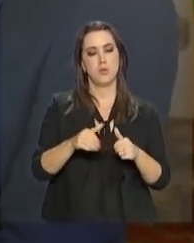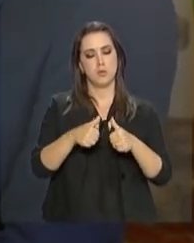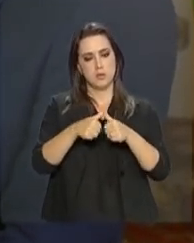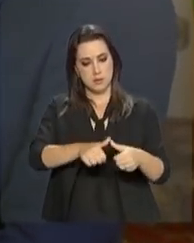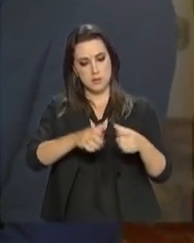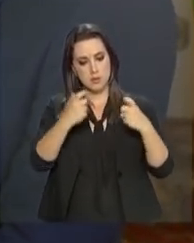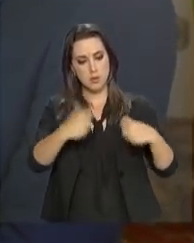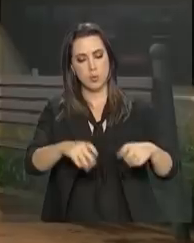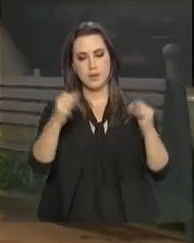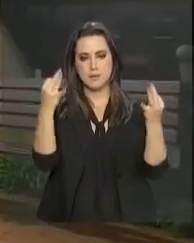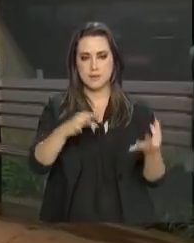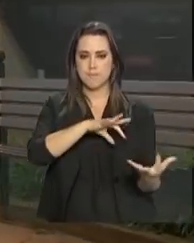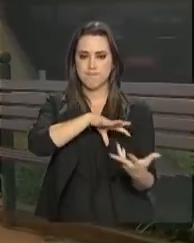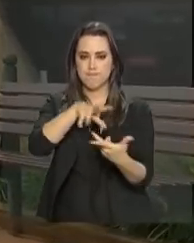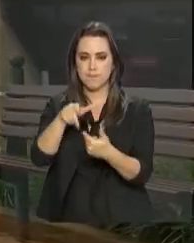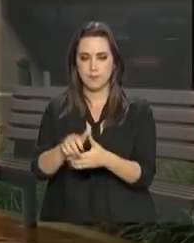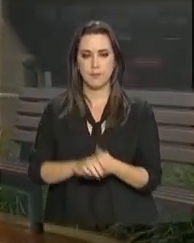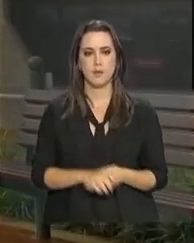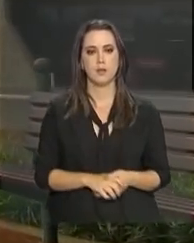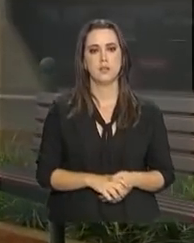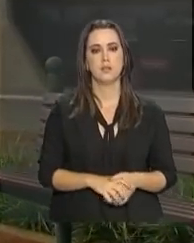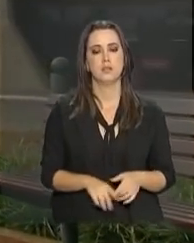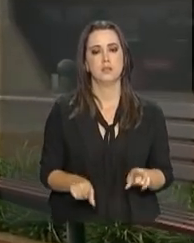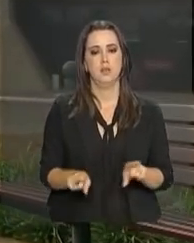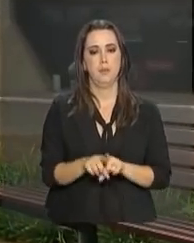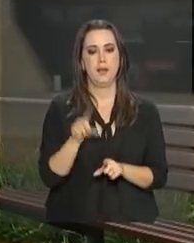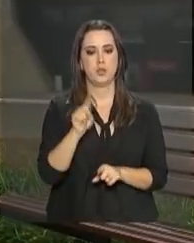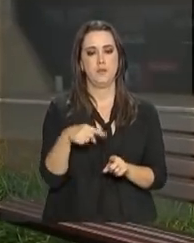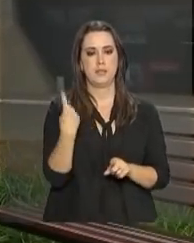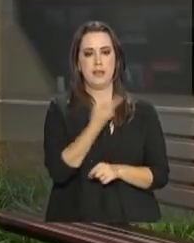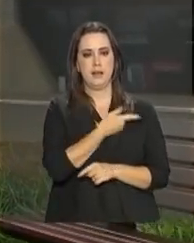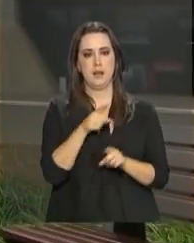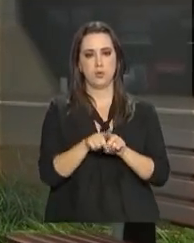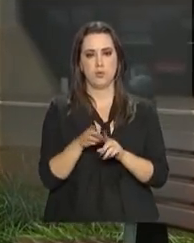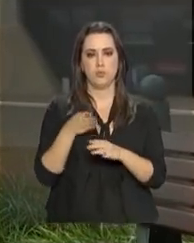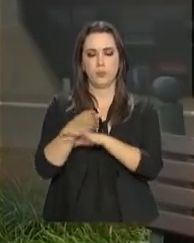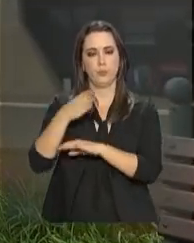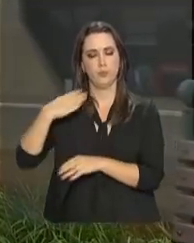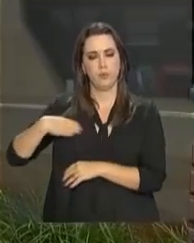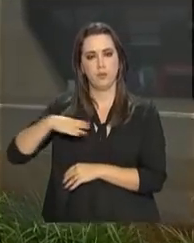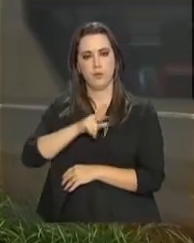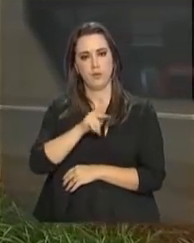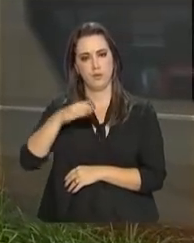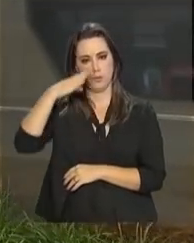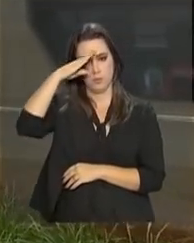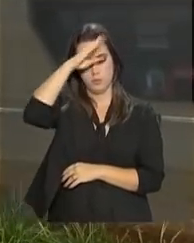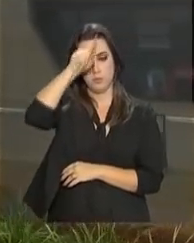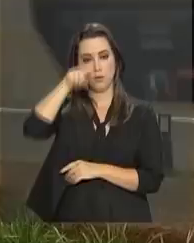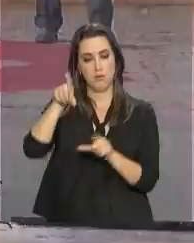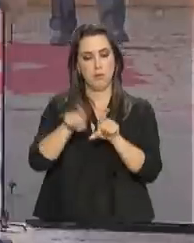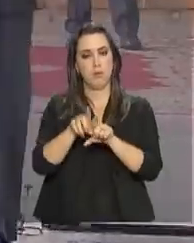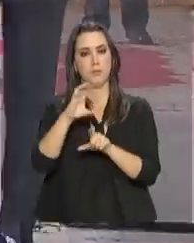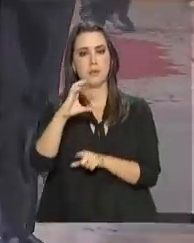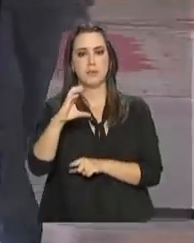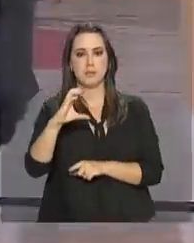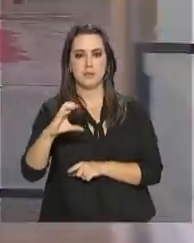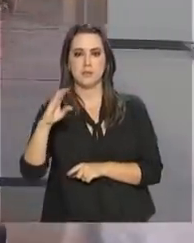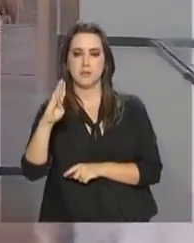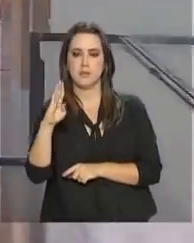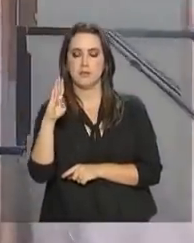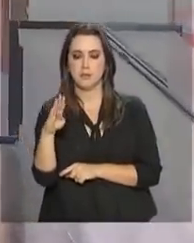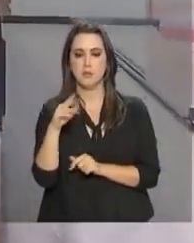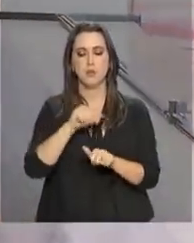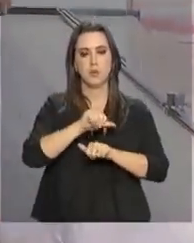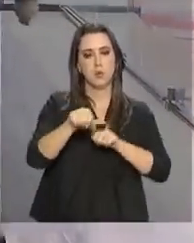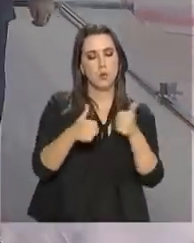mundial jair bolsonaro foi ainda ao ccbb onde vai funcionar o gabinete de transição lá ele se